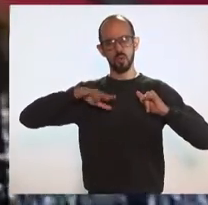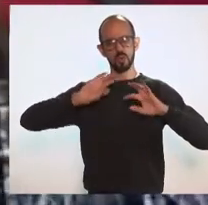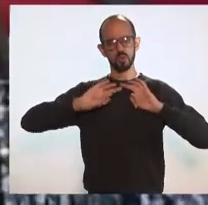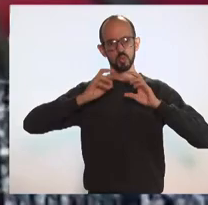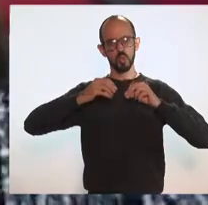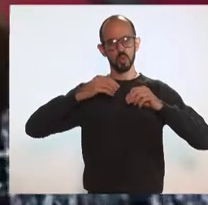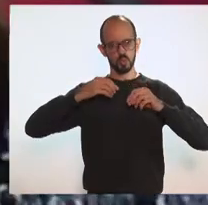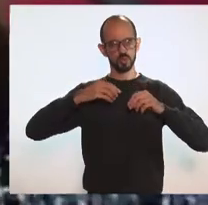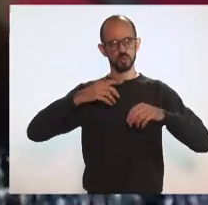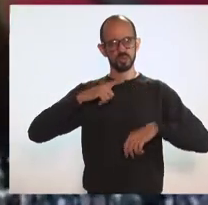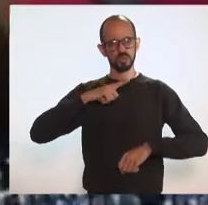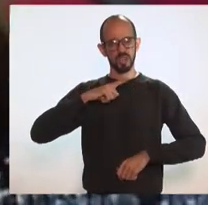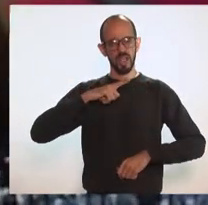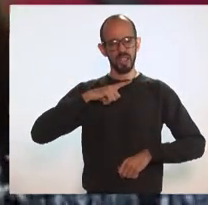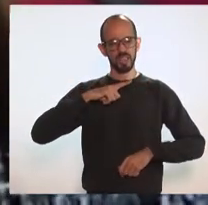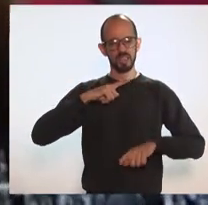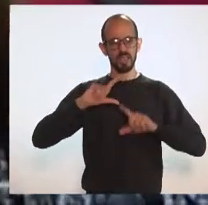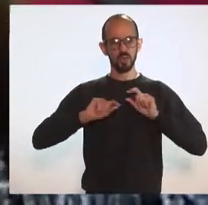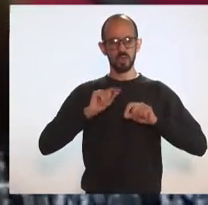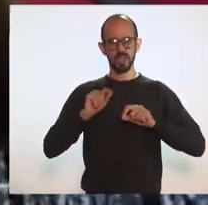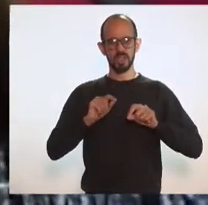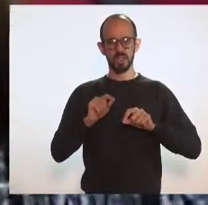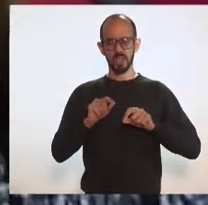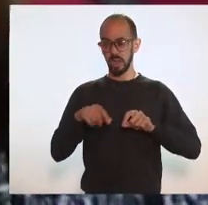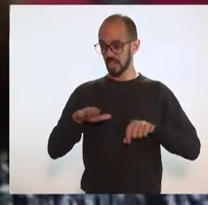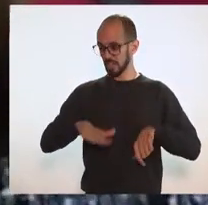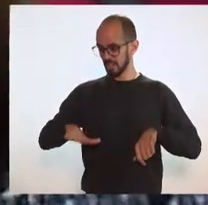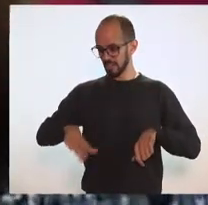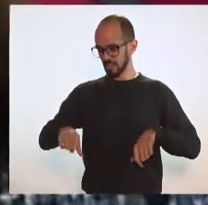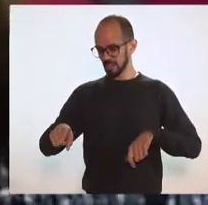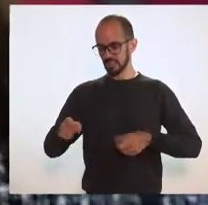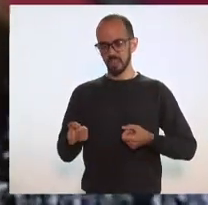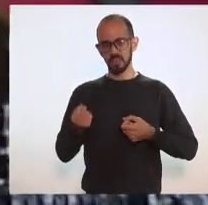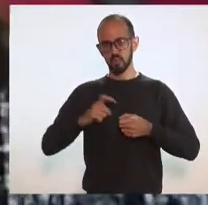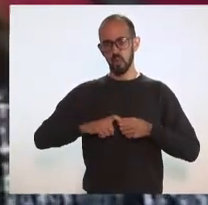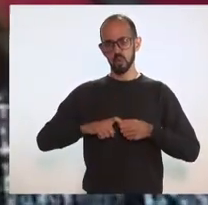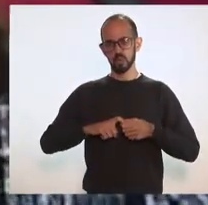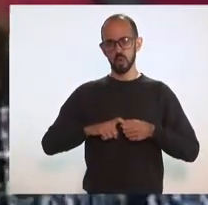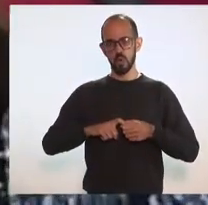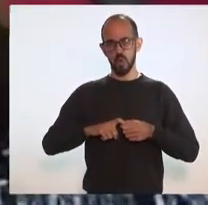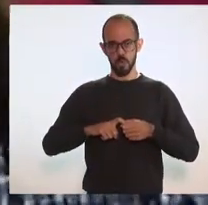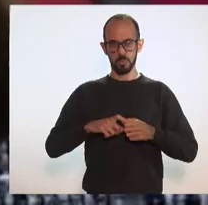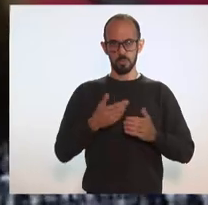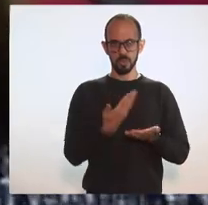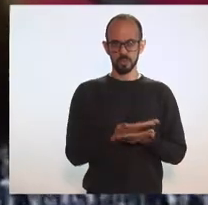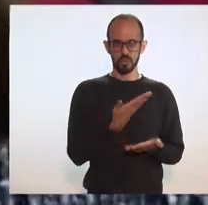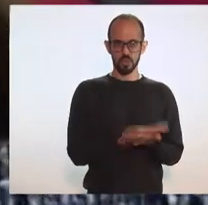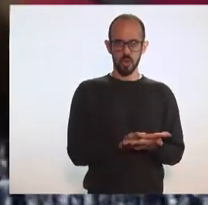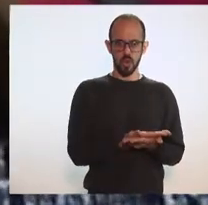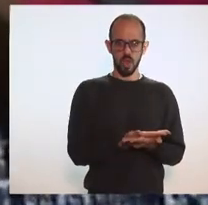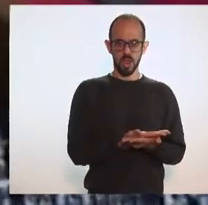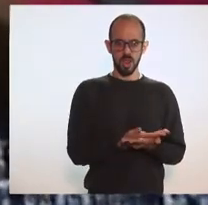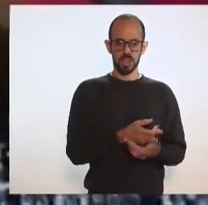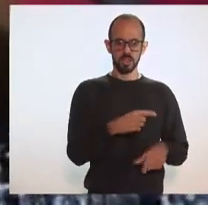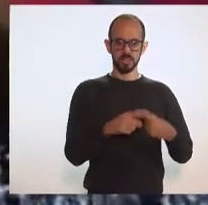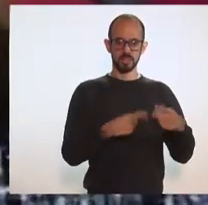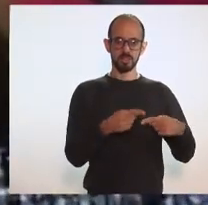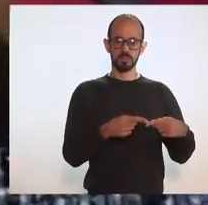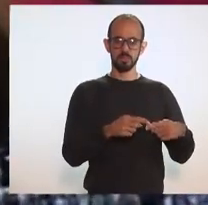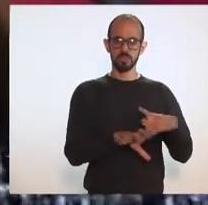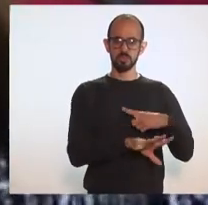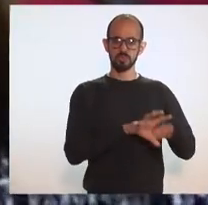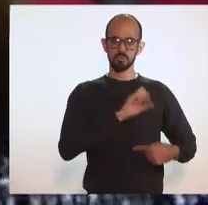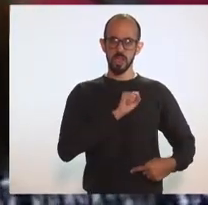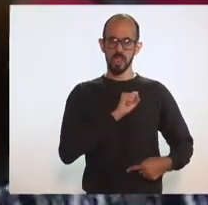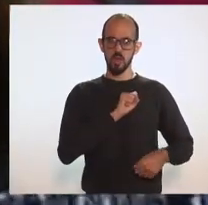aqui temos notícia de alguma criança que retornou à escola e que teve acabou